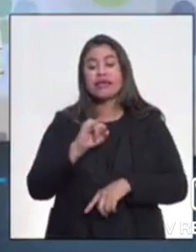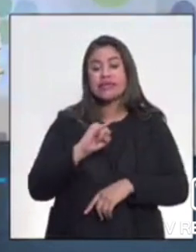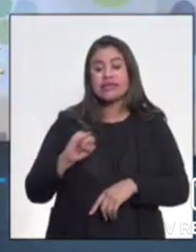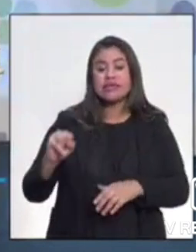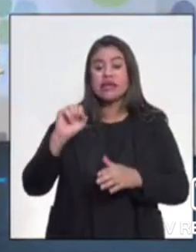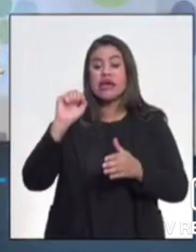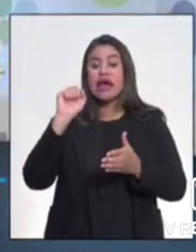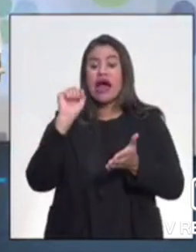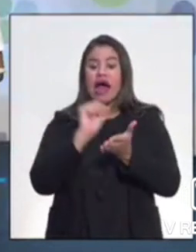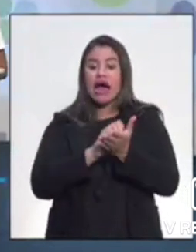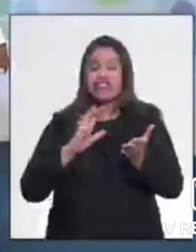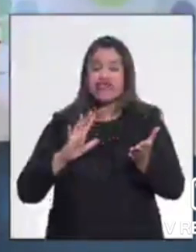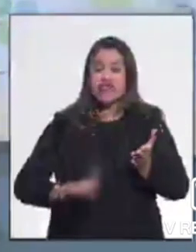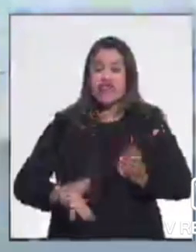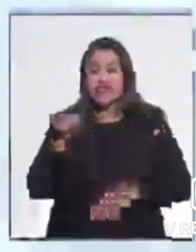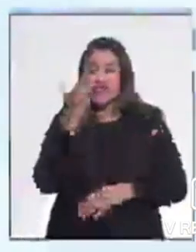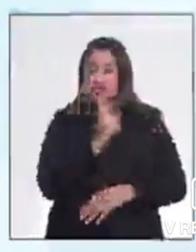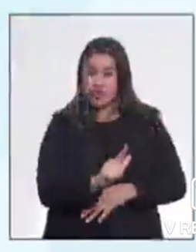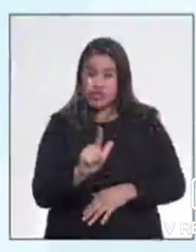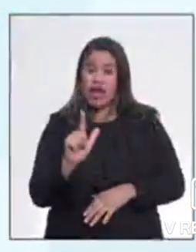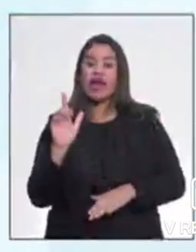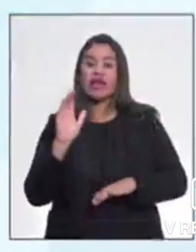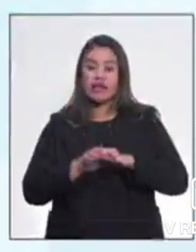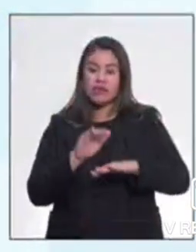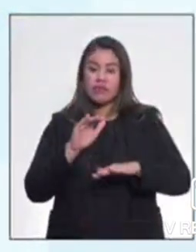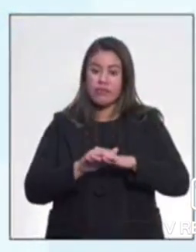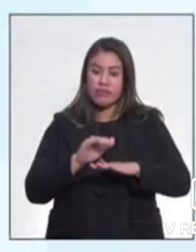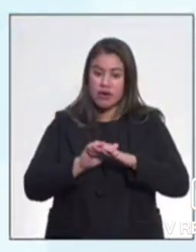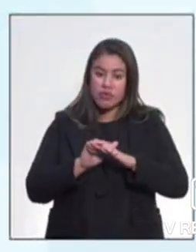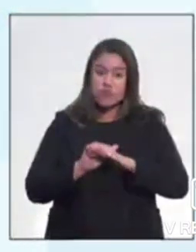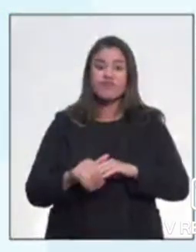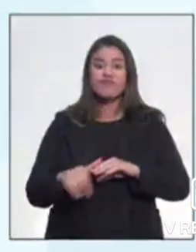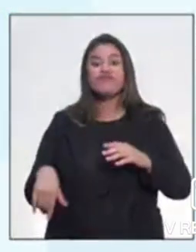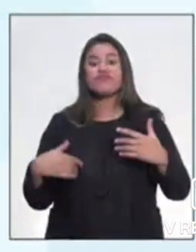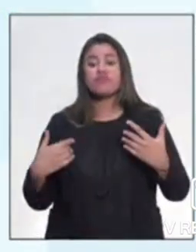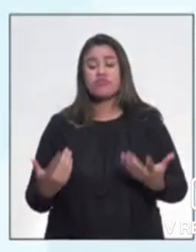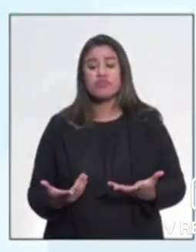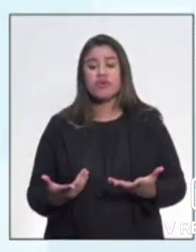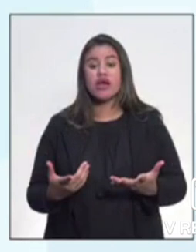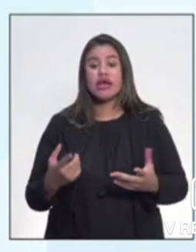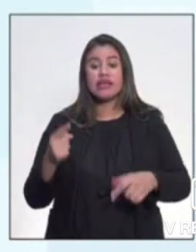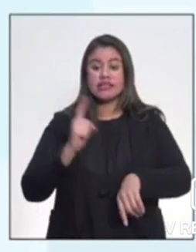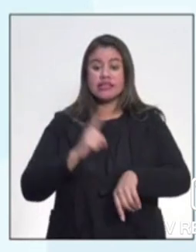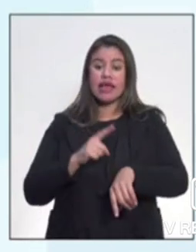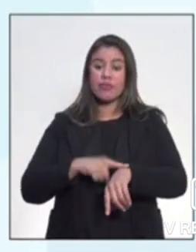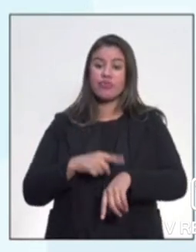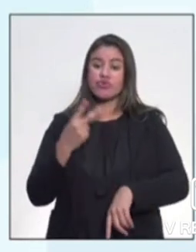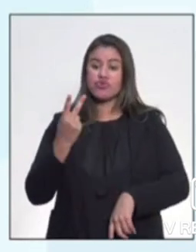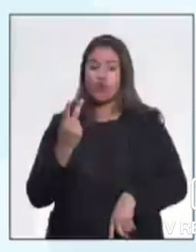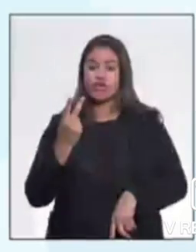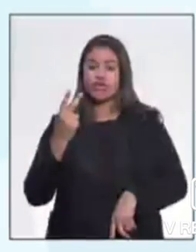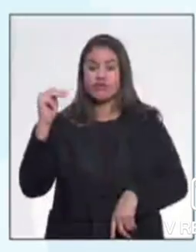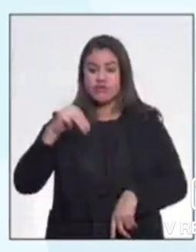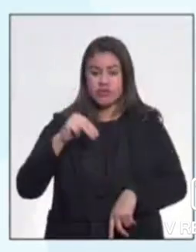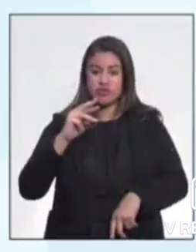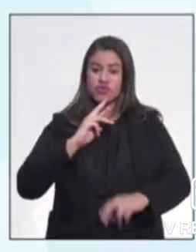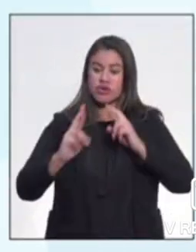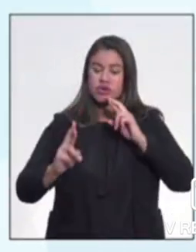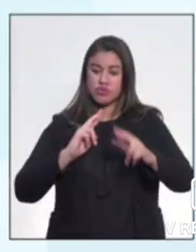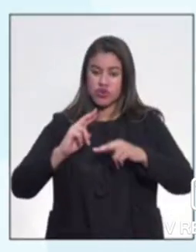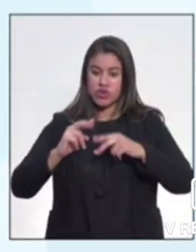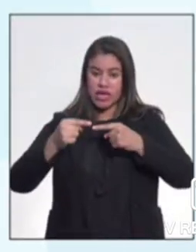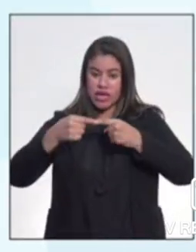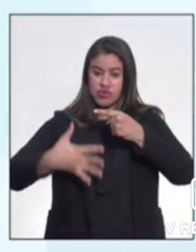se vocês conseguiram realizar a atividade que nós fizemos agora, né? Então, eu vou dar para vocês aí 2 minutinhos para vocês pontuarem aonde ficou